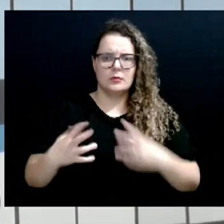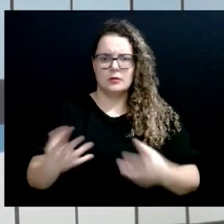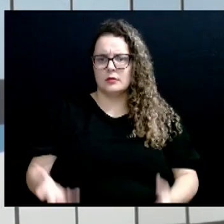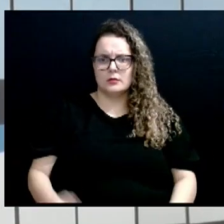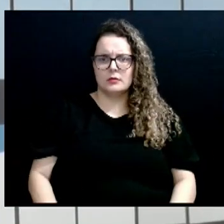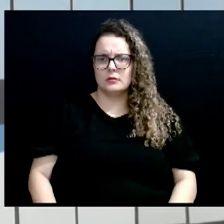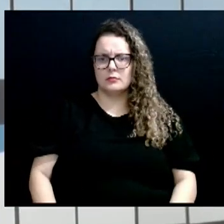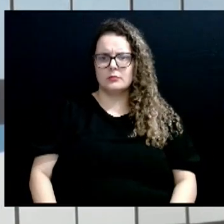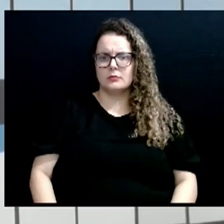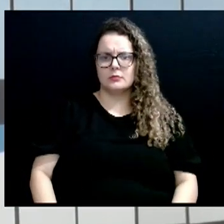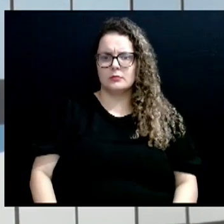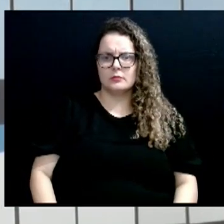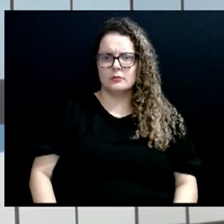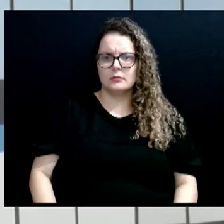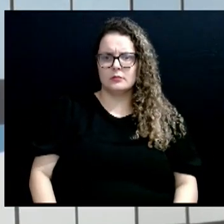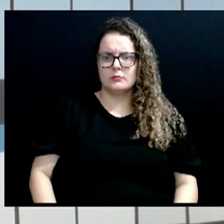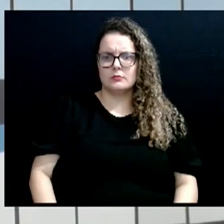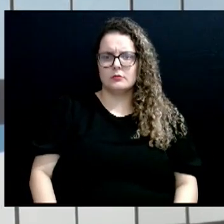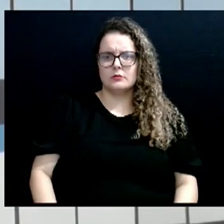né, pelo menos...